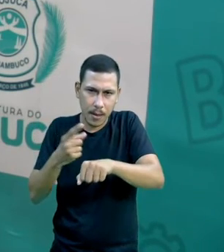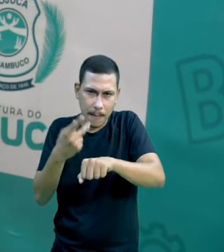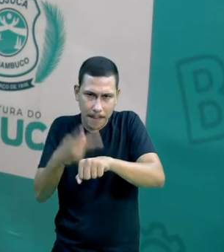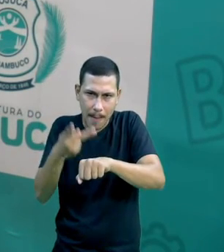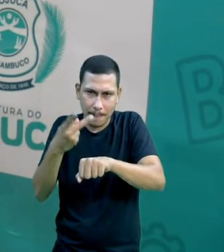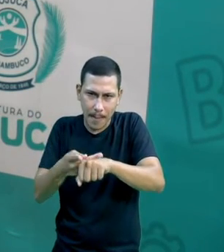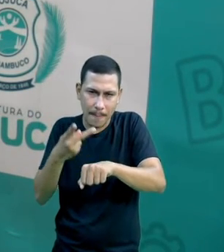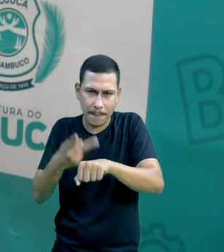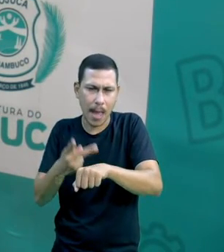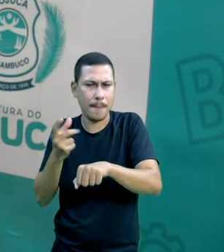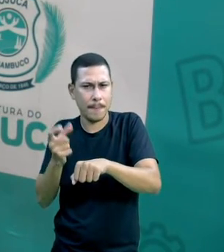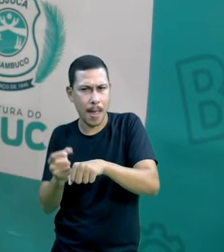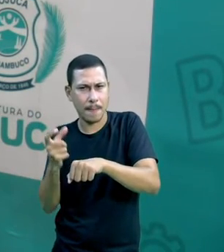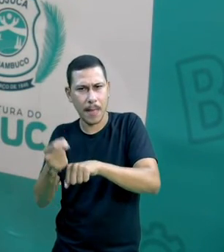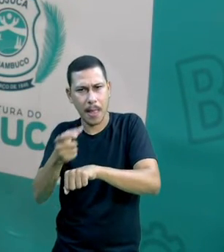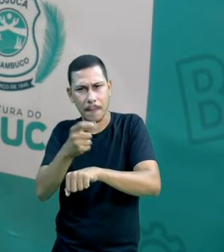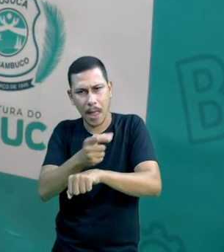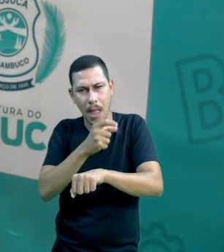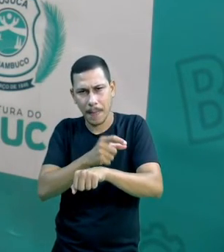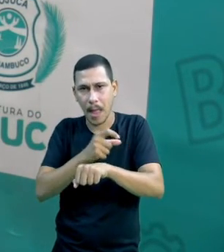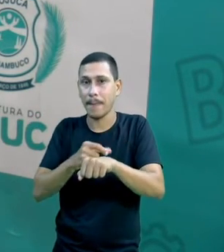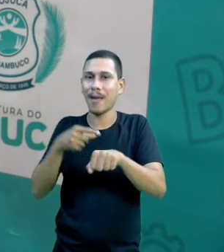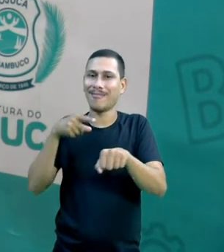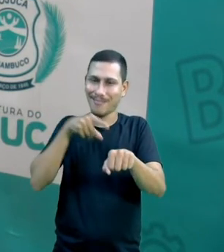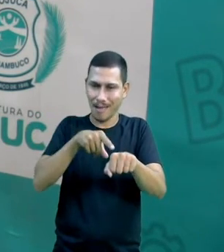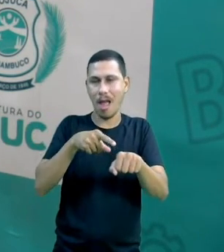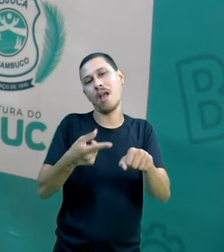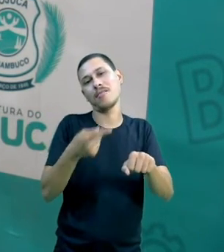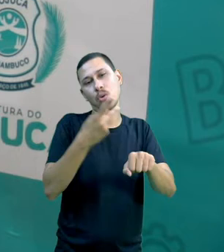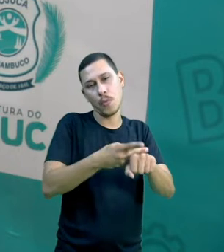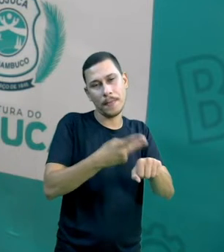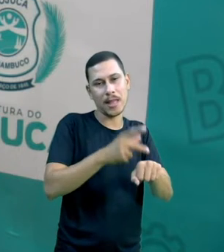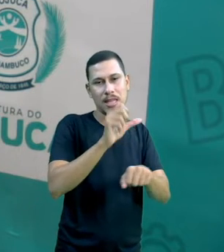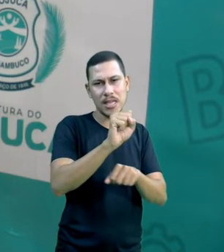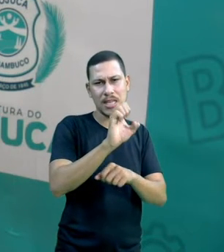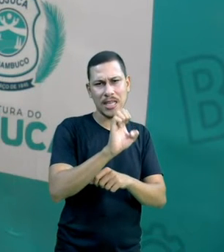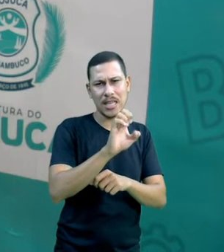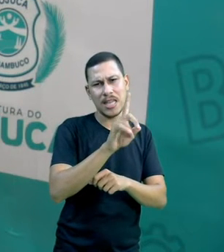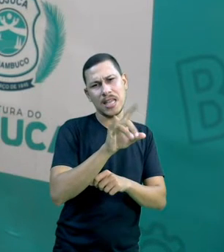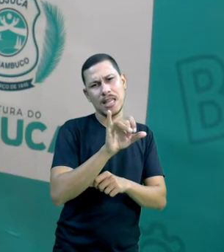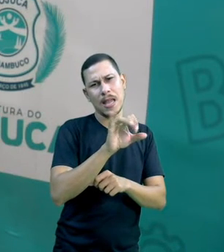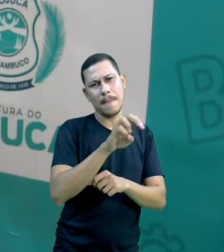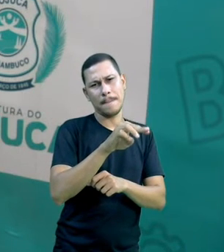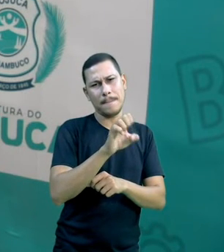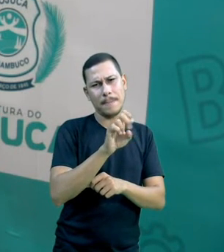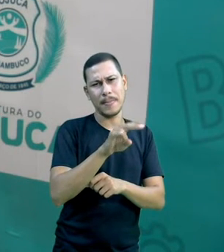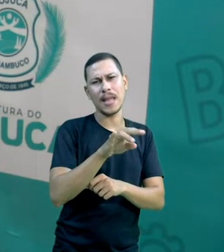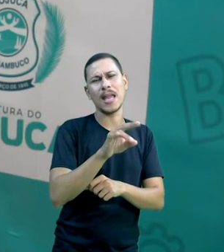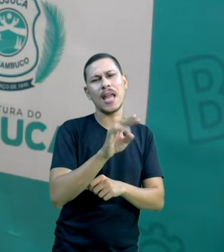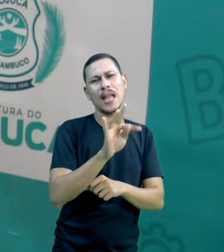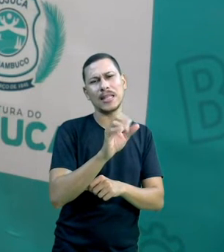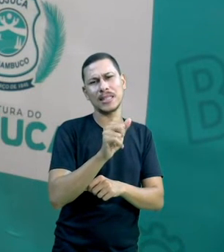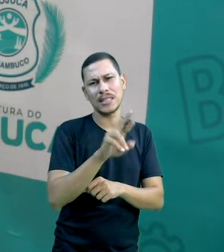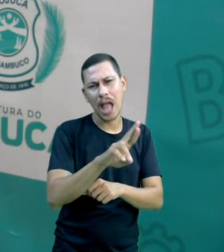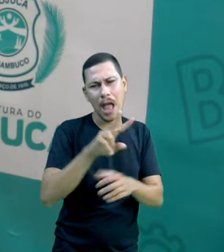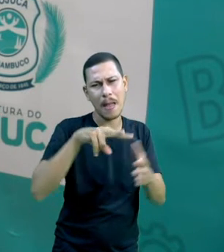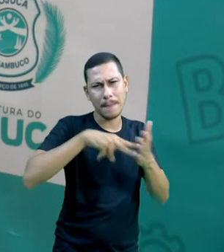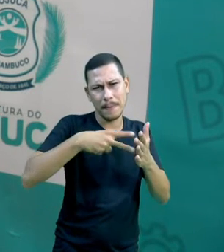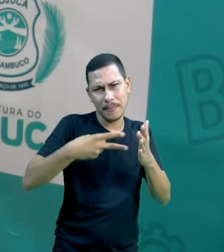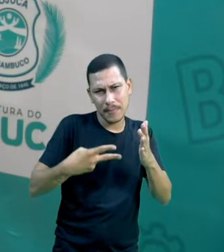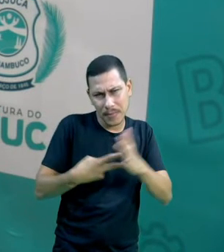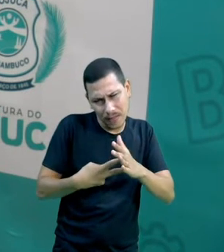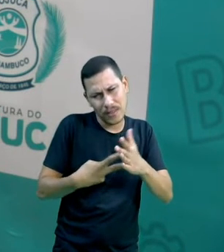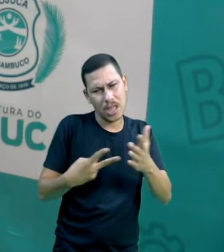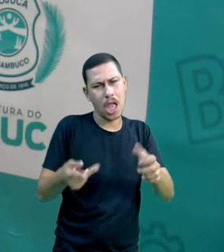solidificando. Então, nós temos uma rocha sedimentar, ou seja, uma rocha que é composta por acumulação